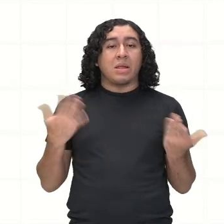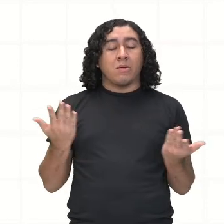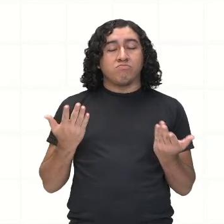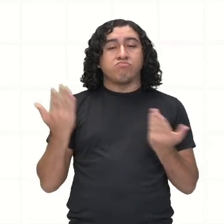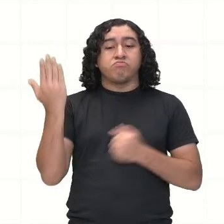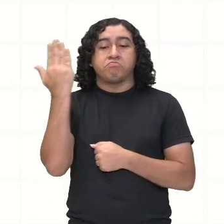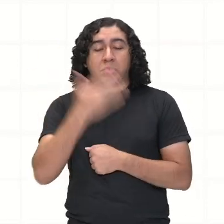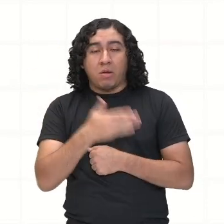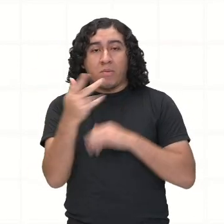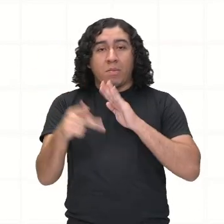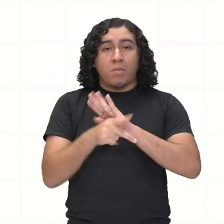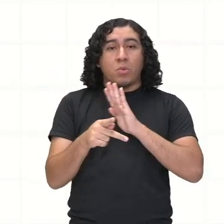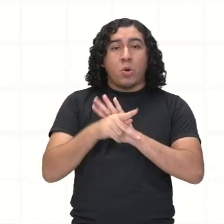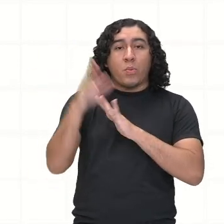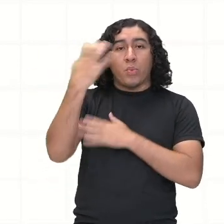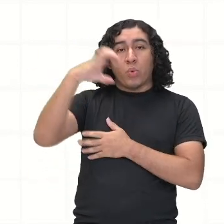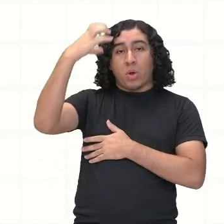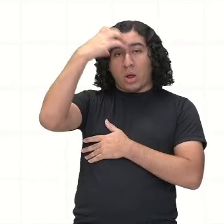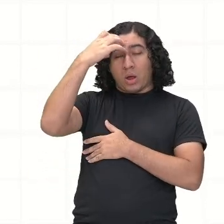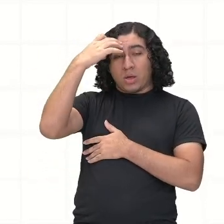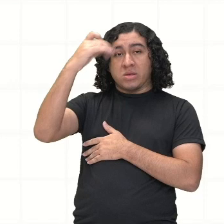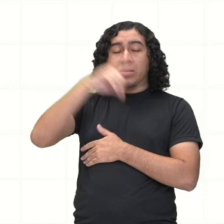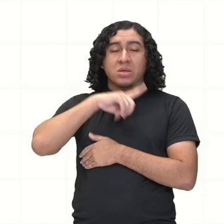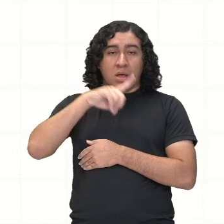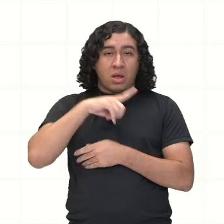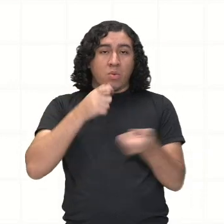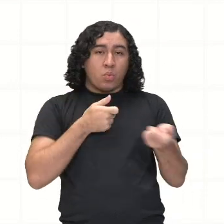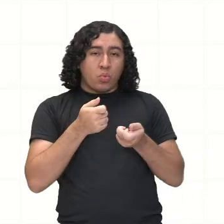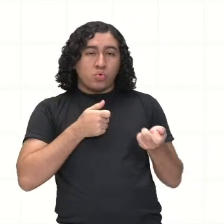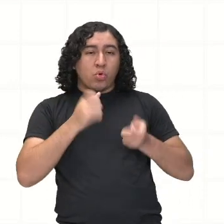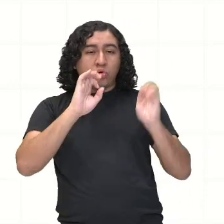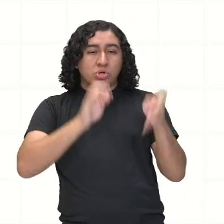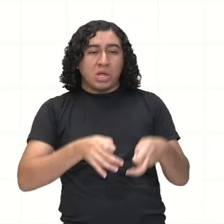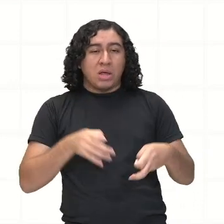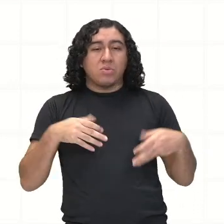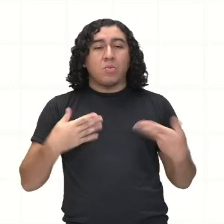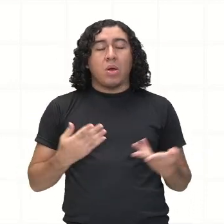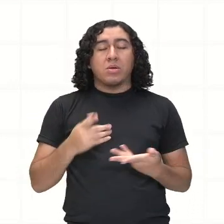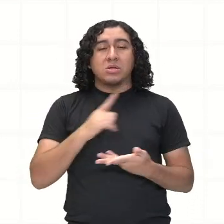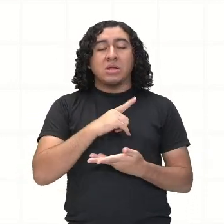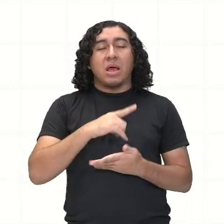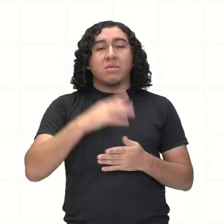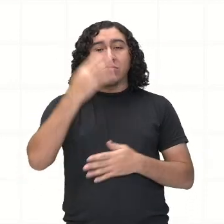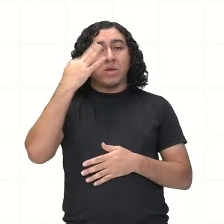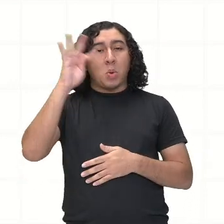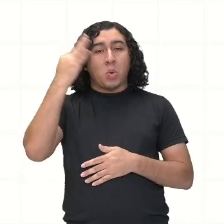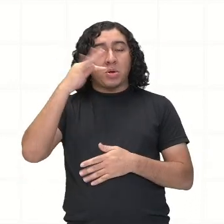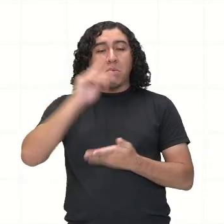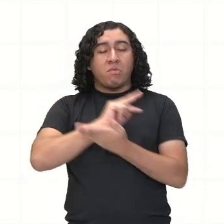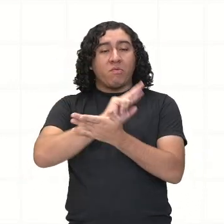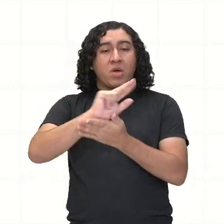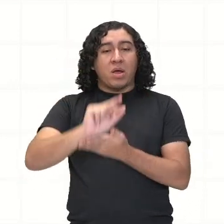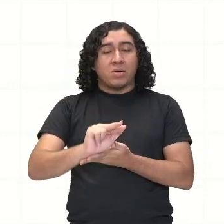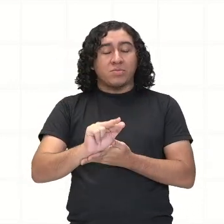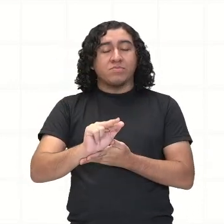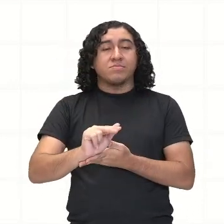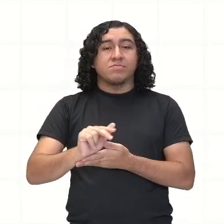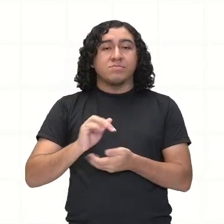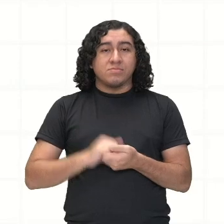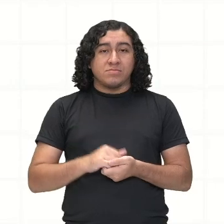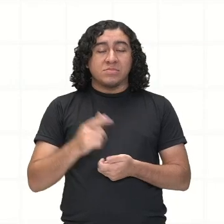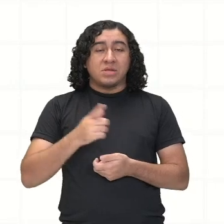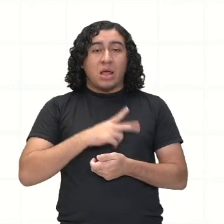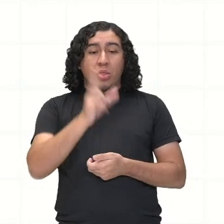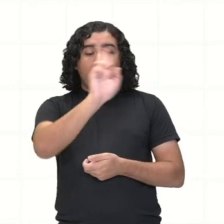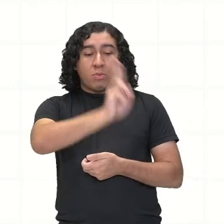vai surgir alguns teóricos do absolutismo. Dentre eles, Nicolau Maquiavel, na Itália,